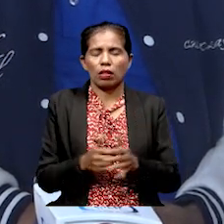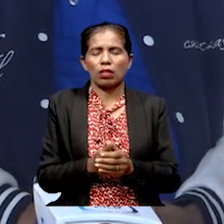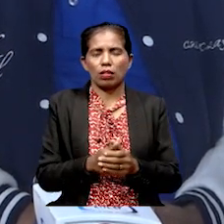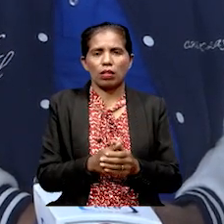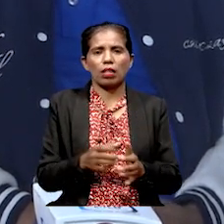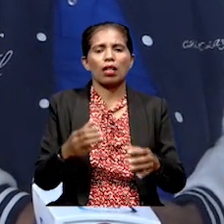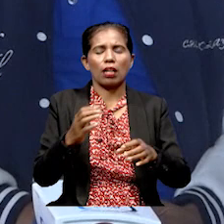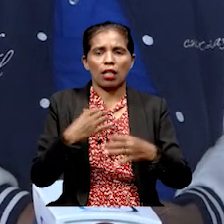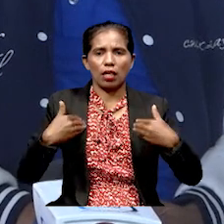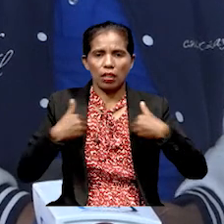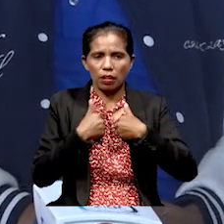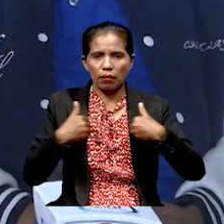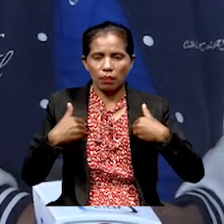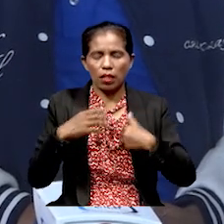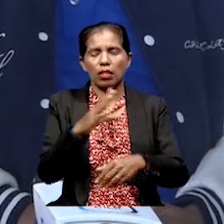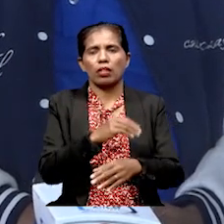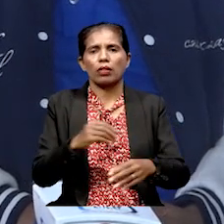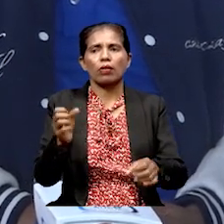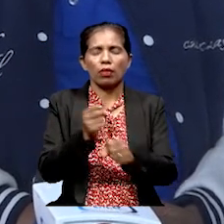animal, café, né? Até podia